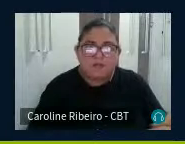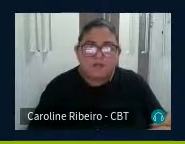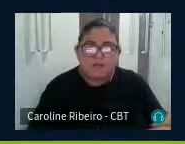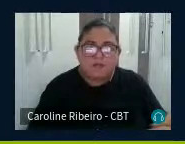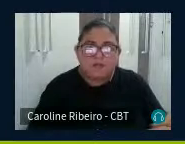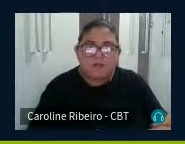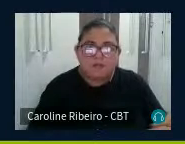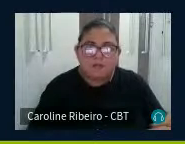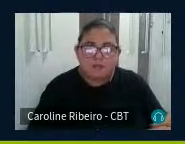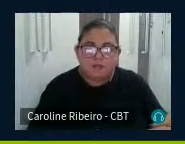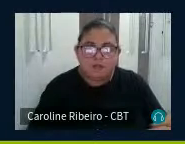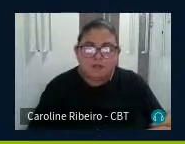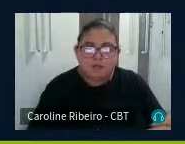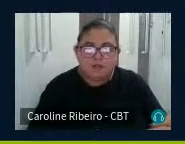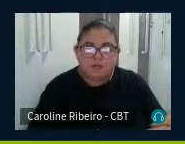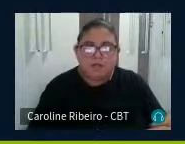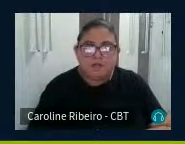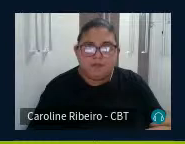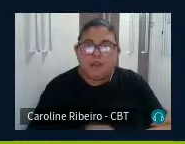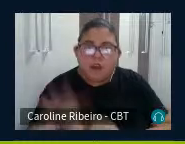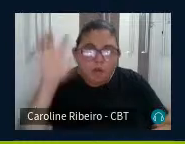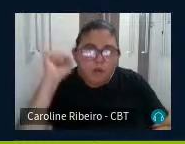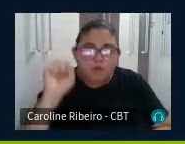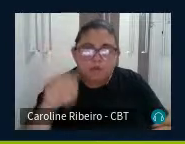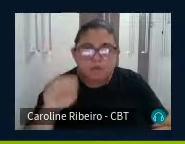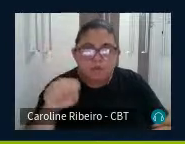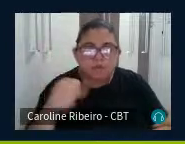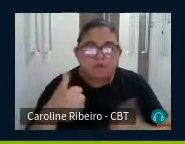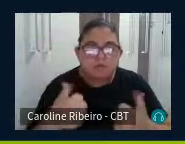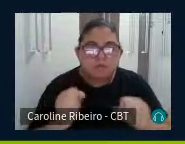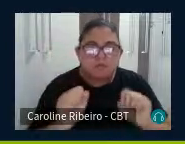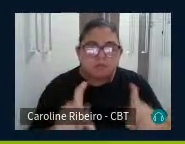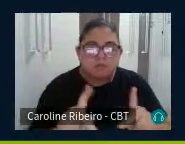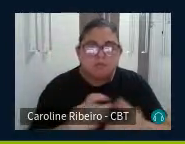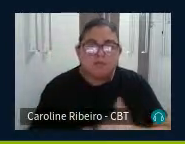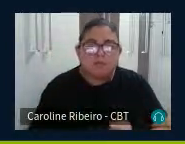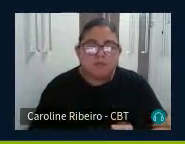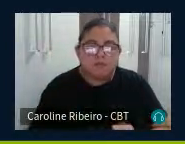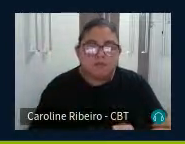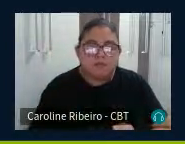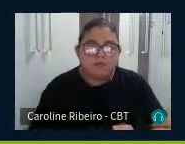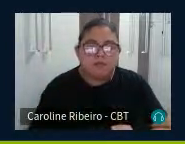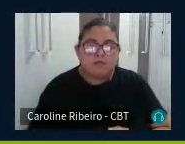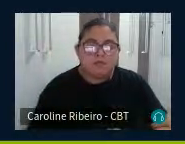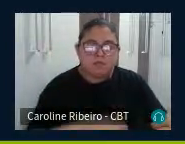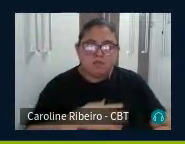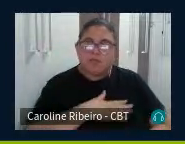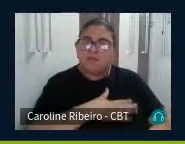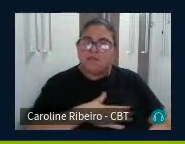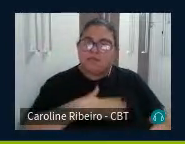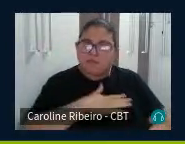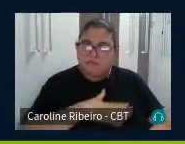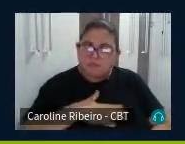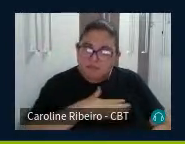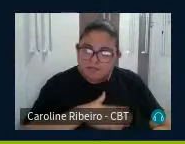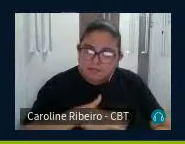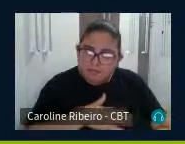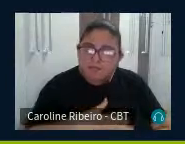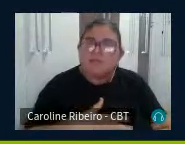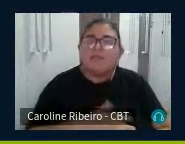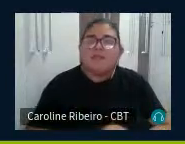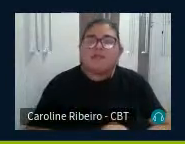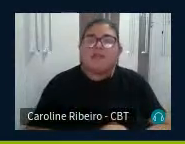Estamos ouvindo, Ivaldo. Então, meus desejos, meus agradecimentos de...